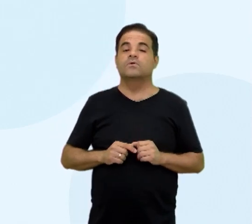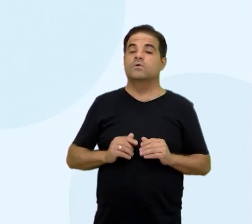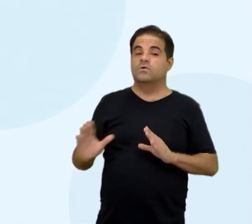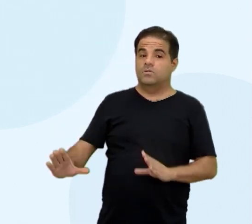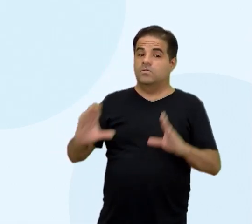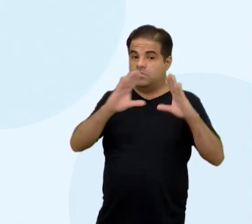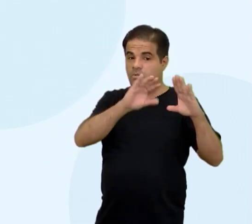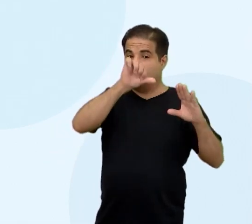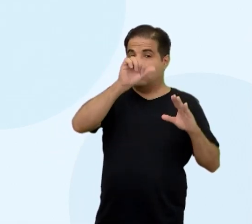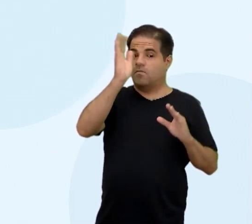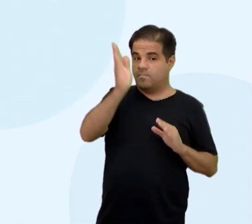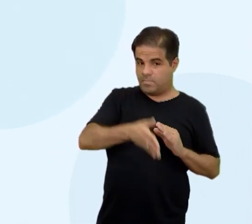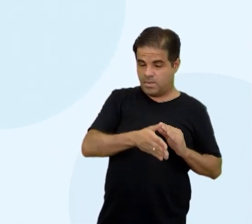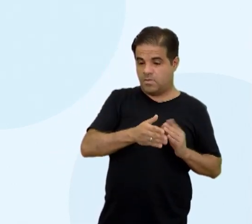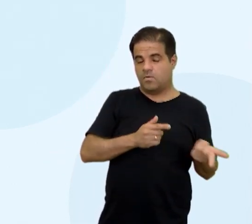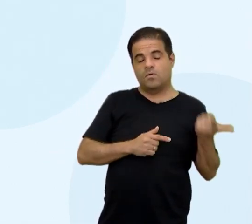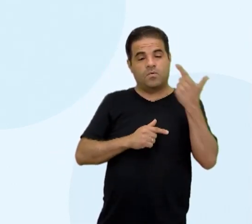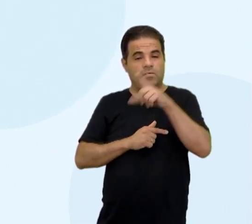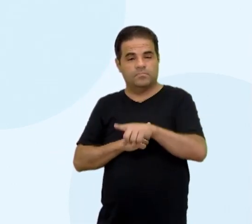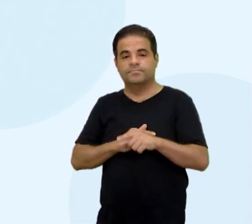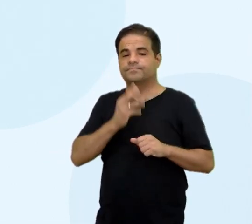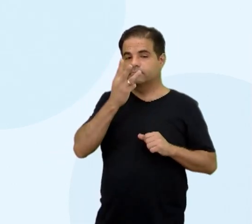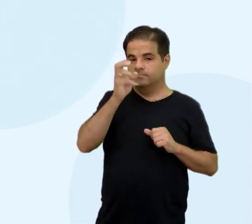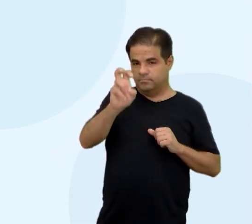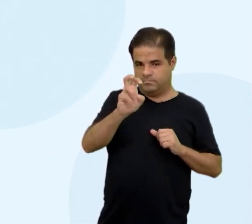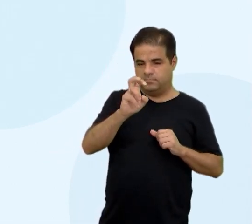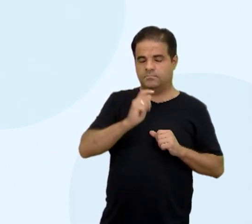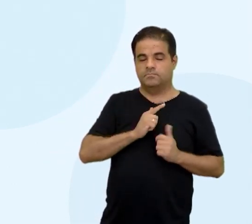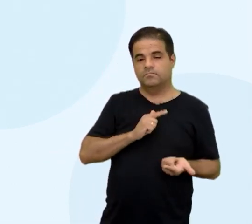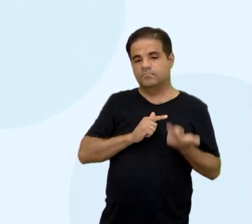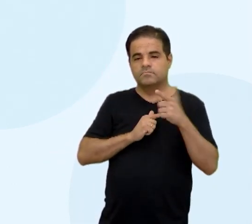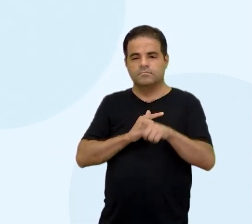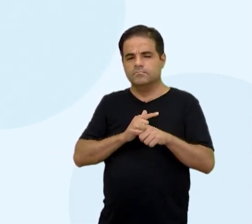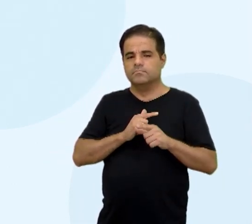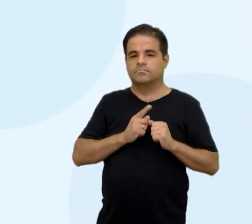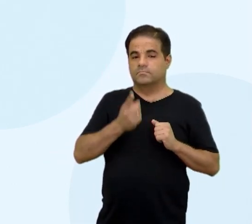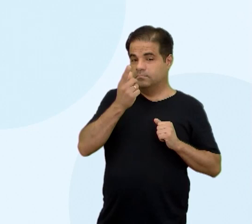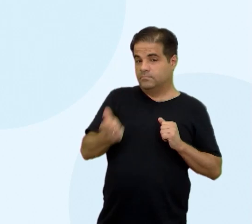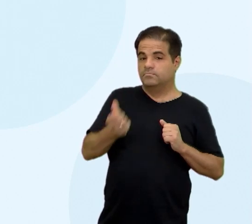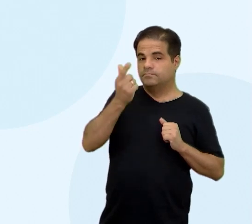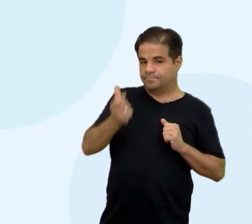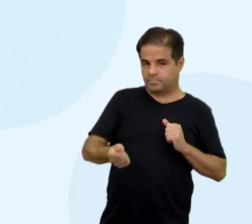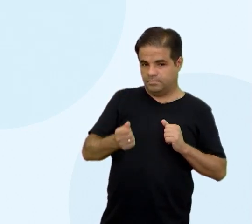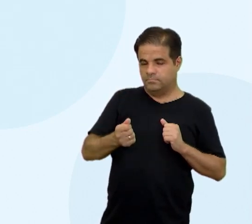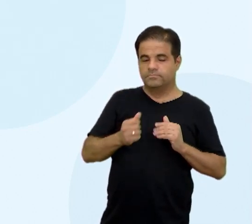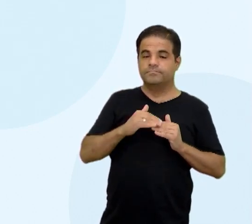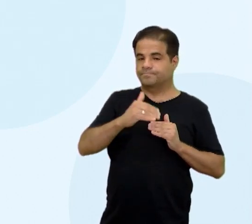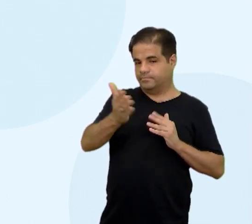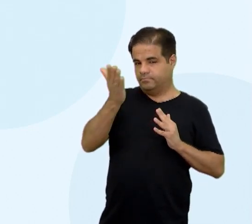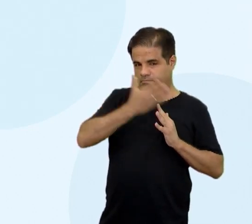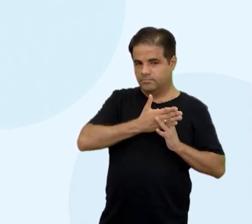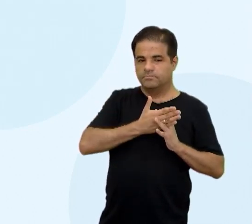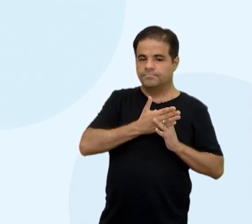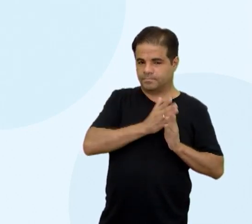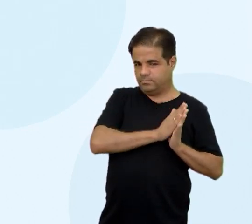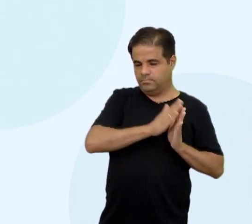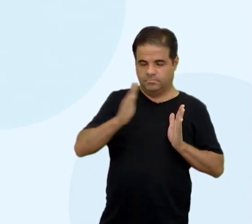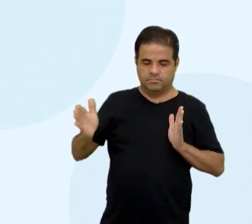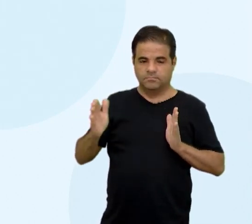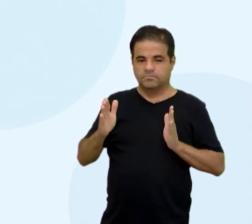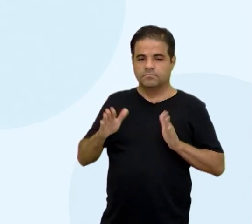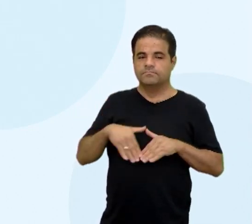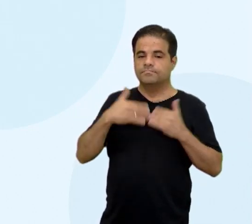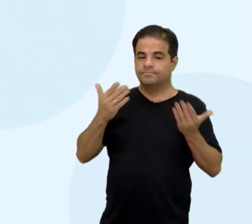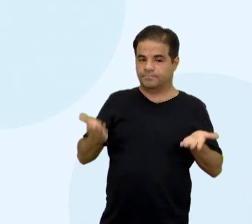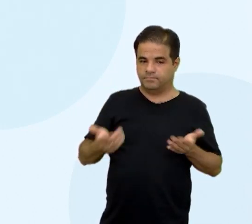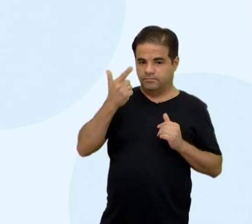lado 9,5, um ângulo de 35 e um lado de 16. Tem um ângulo no meio desses lados aí. E